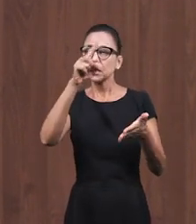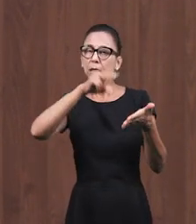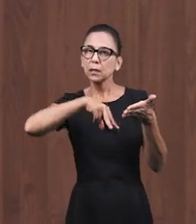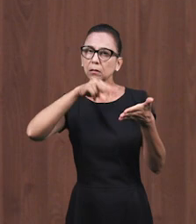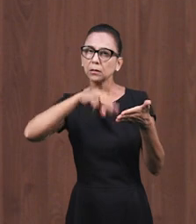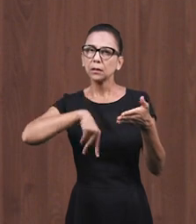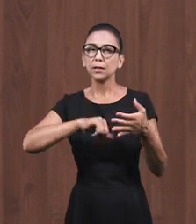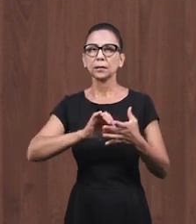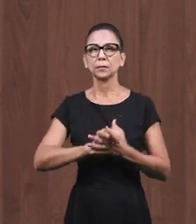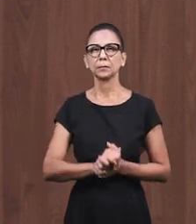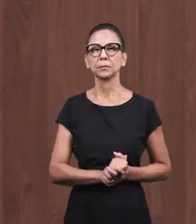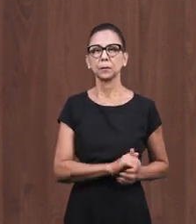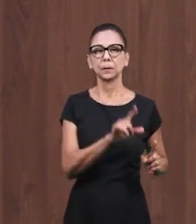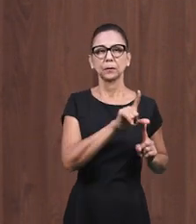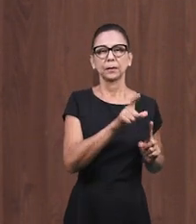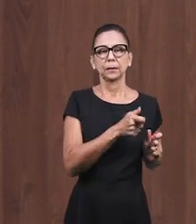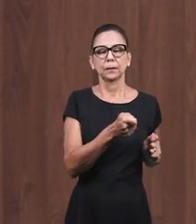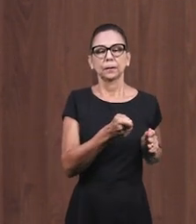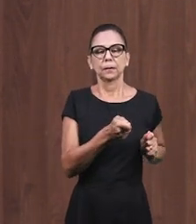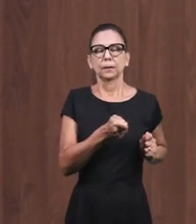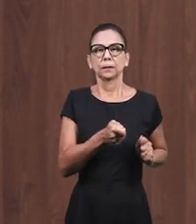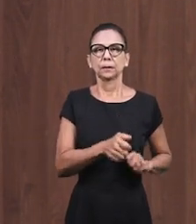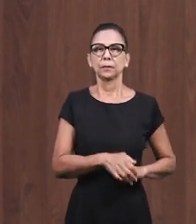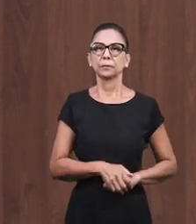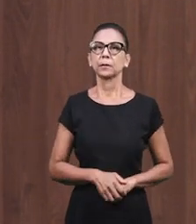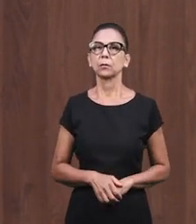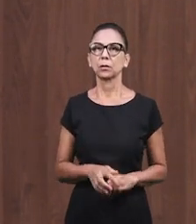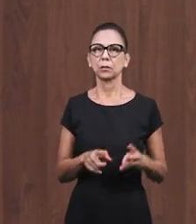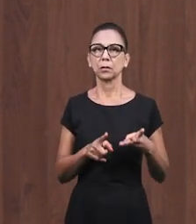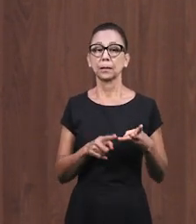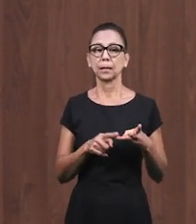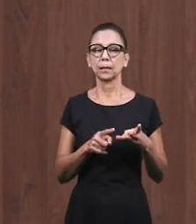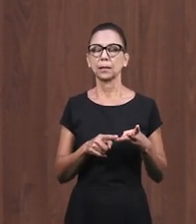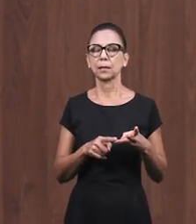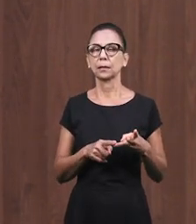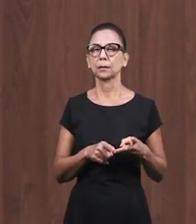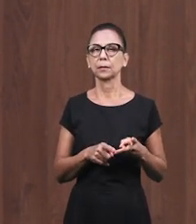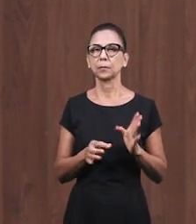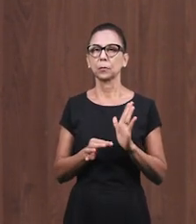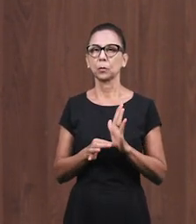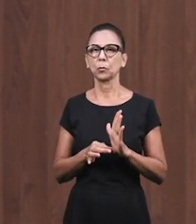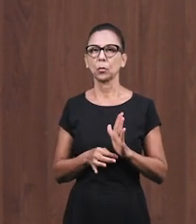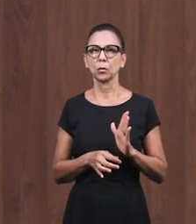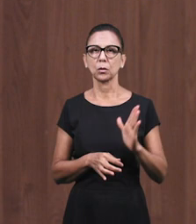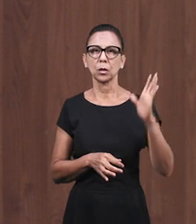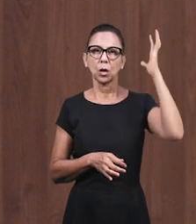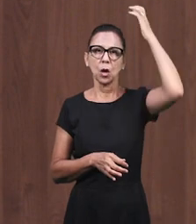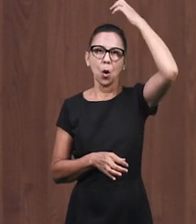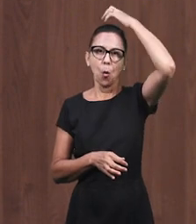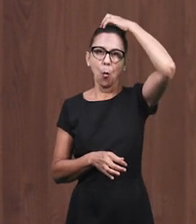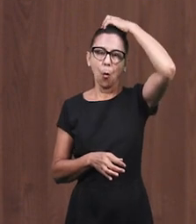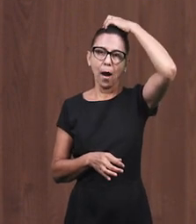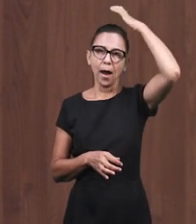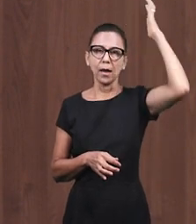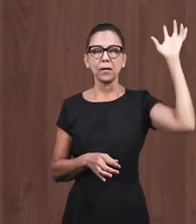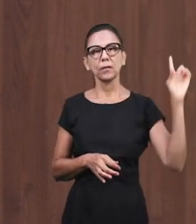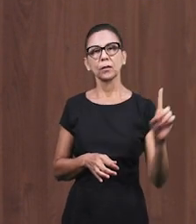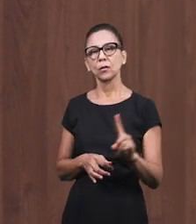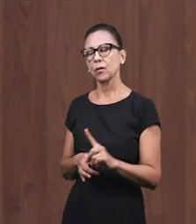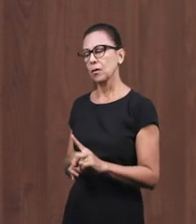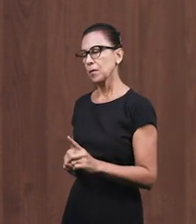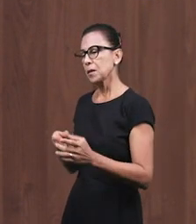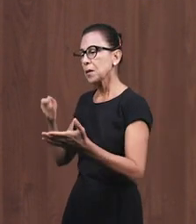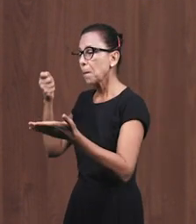os dias. Mas a terceira proposta, olha só, de Acabe, foi pagar pela vinha de